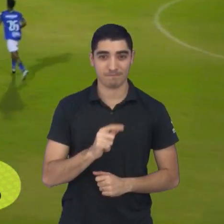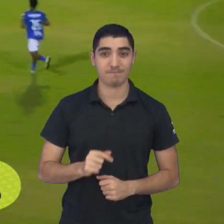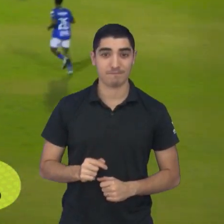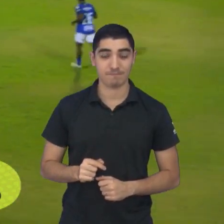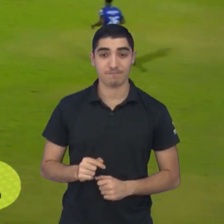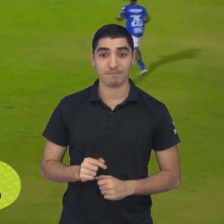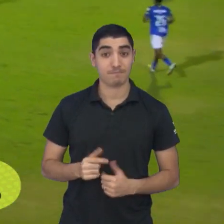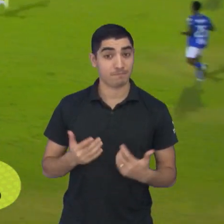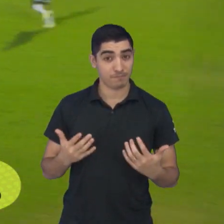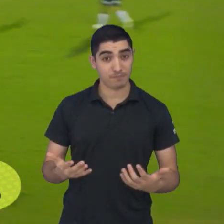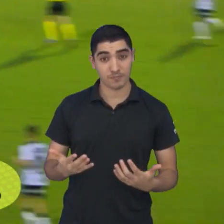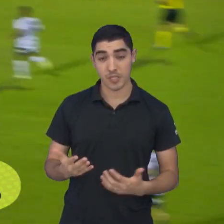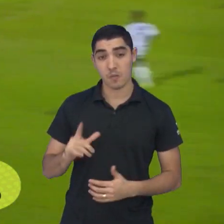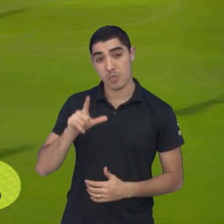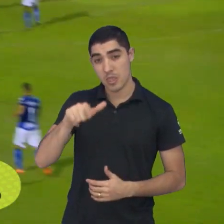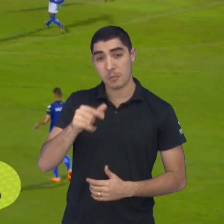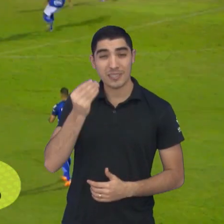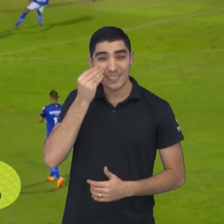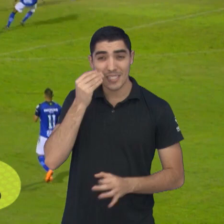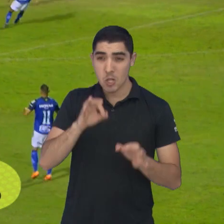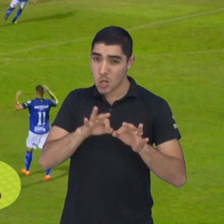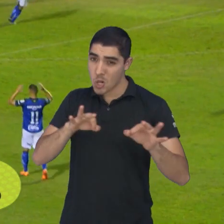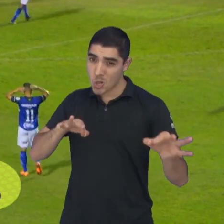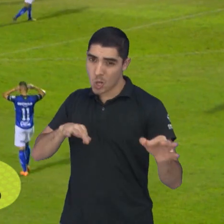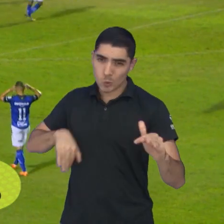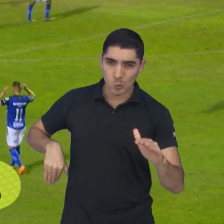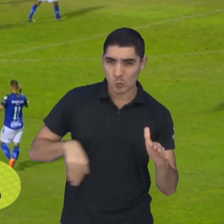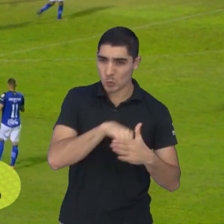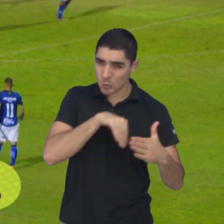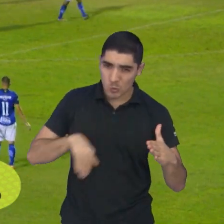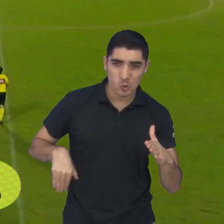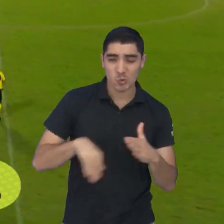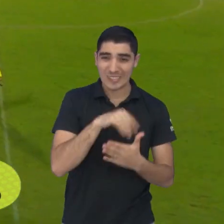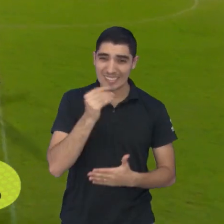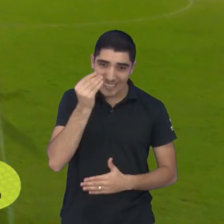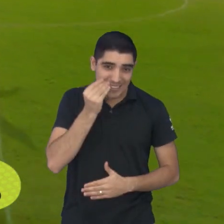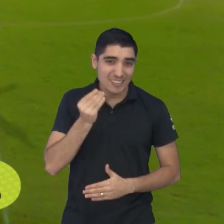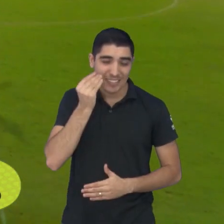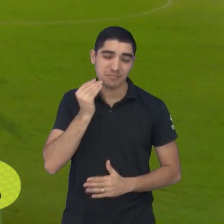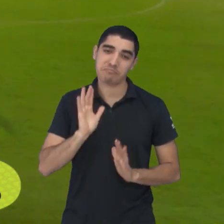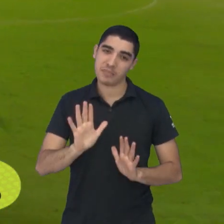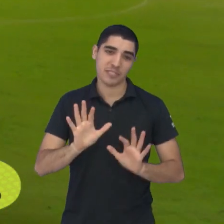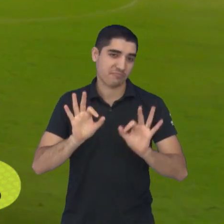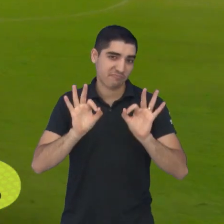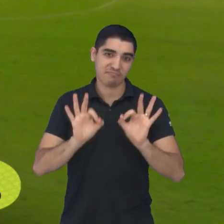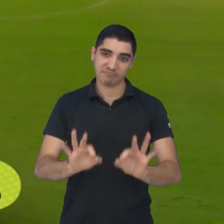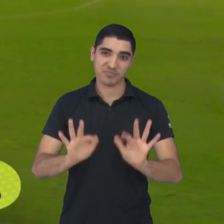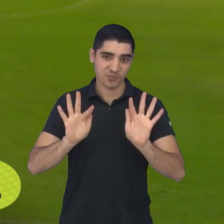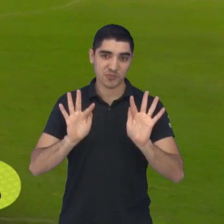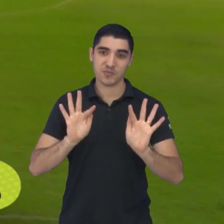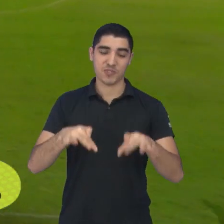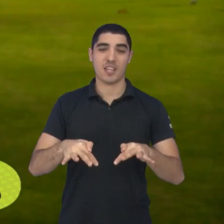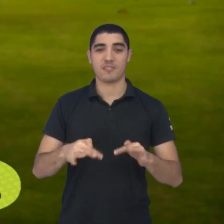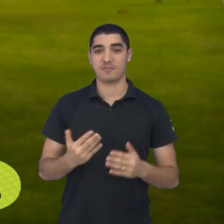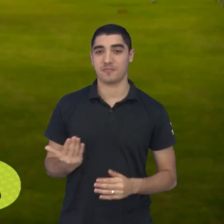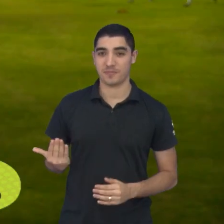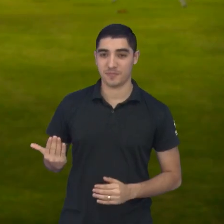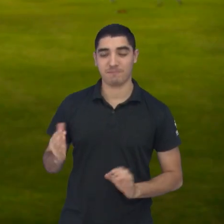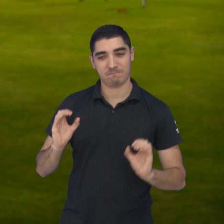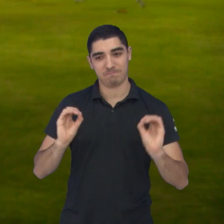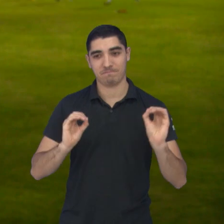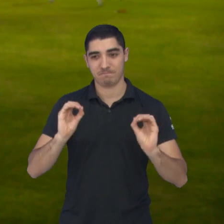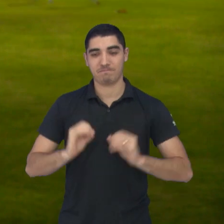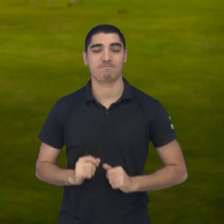Sem criatividade, restava para a Águia os chutes de fora da área. Mas no apito final, mais